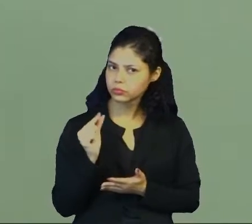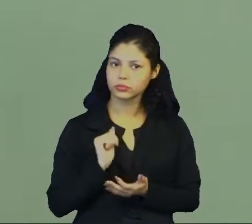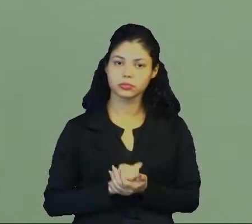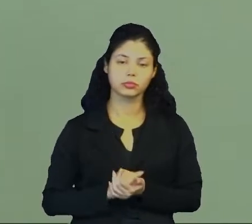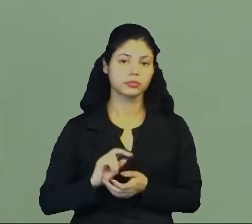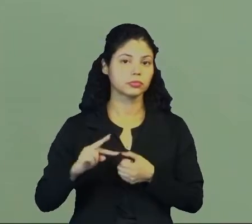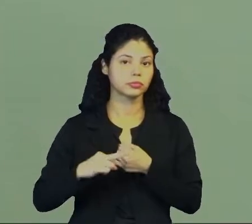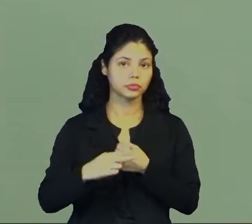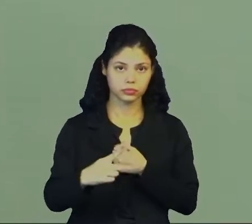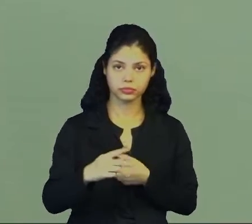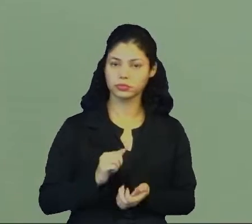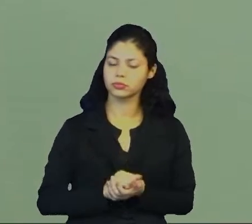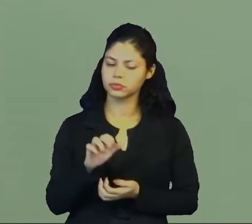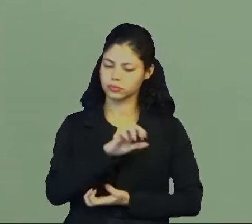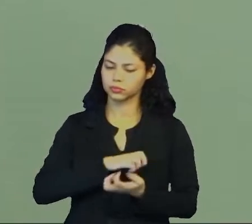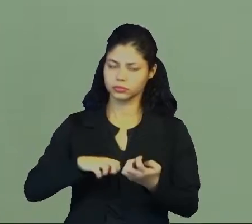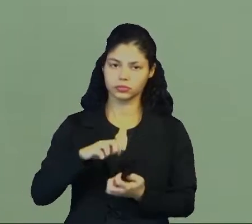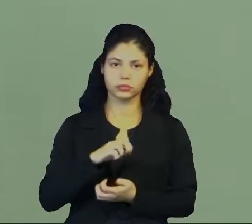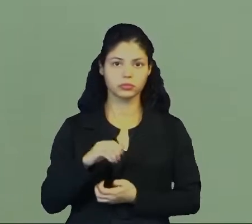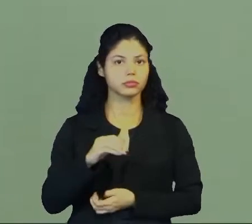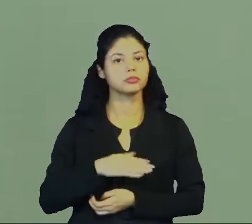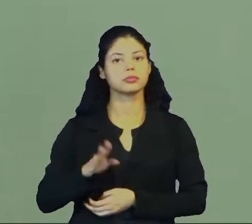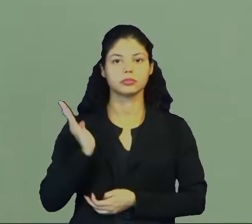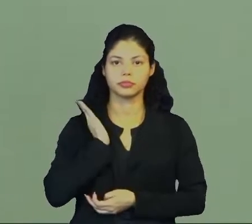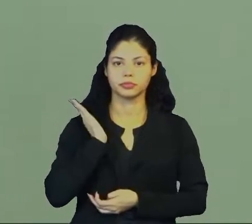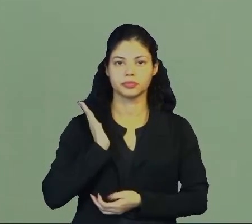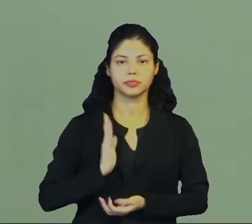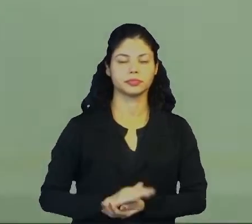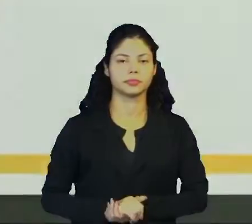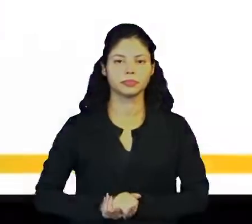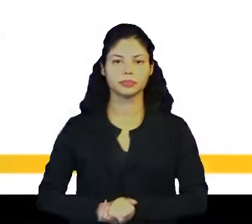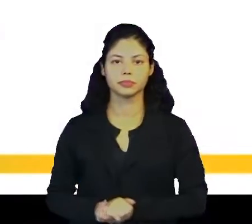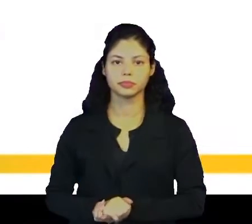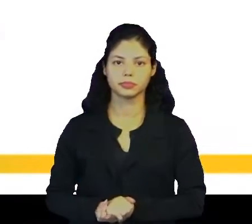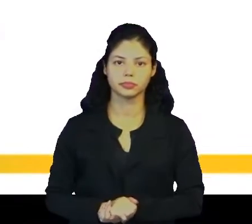as consequências das revoluções burguesas. Vamos lá?